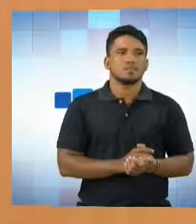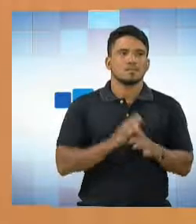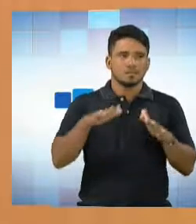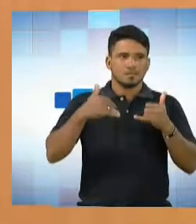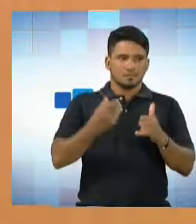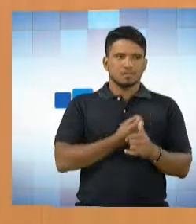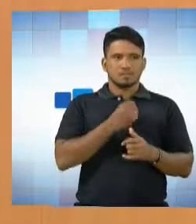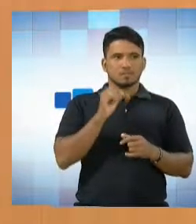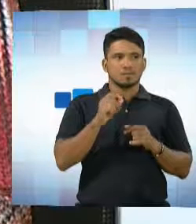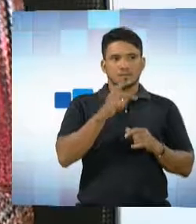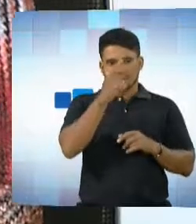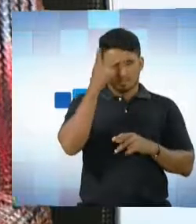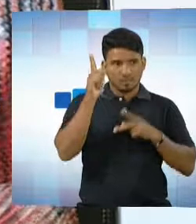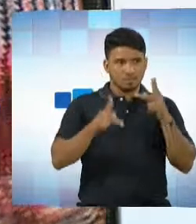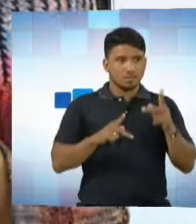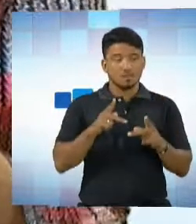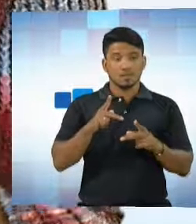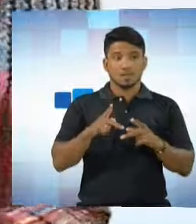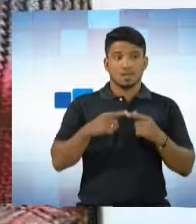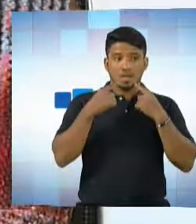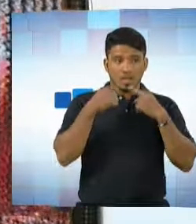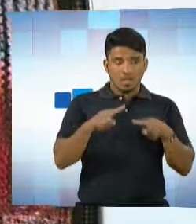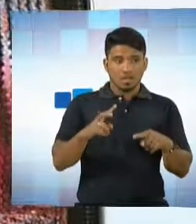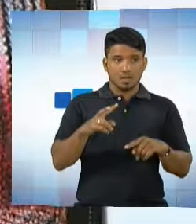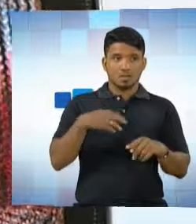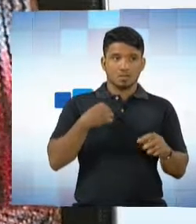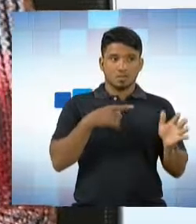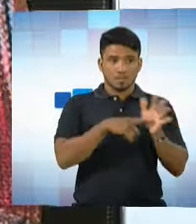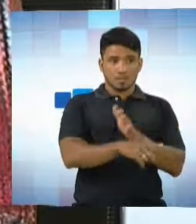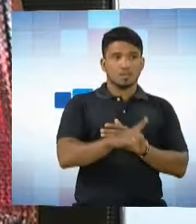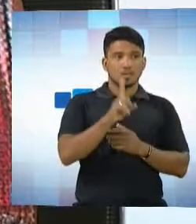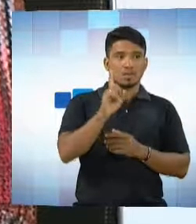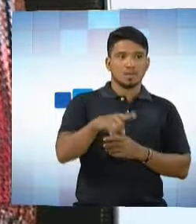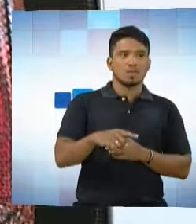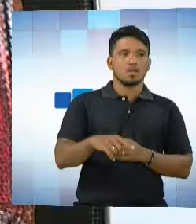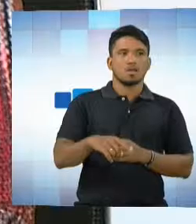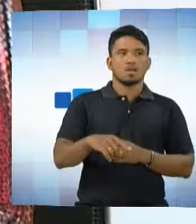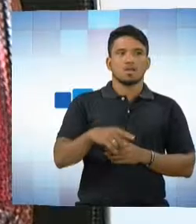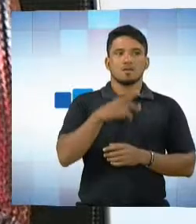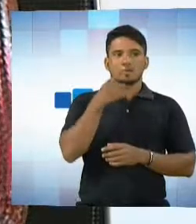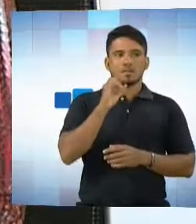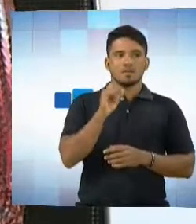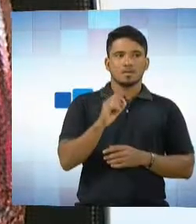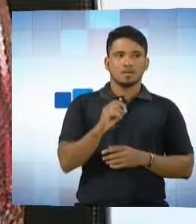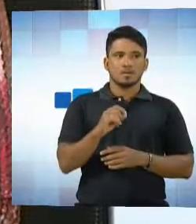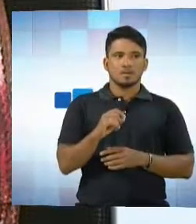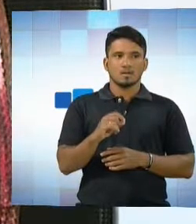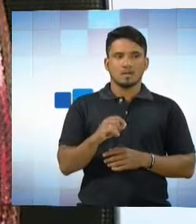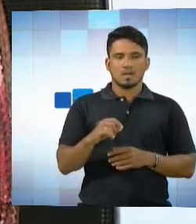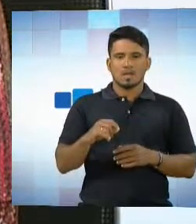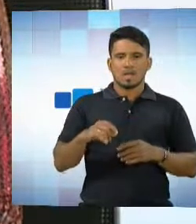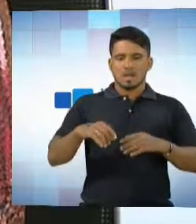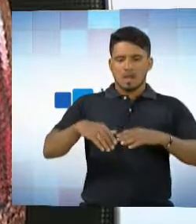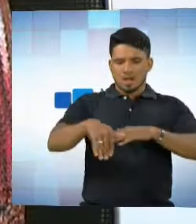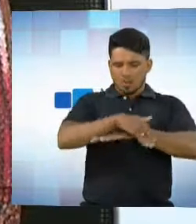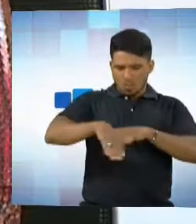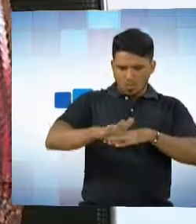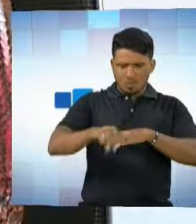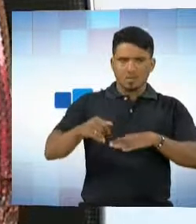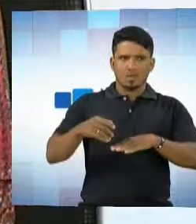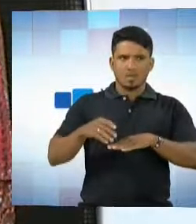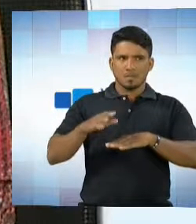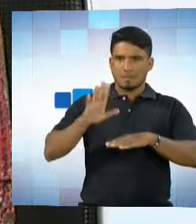Melhoria de vida, o que o Hã? povo mais reivindica nas matérias que eu faço é incrível, é mais a questão mesmo de calçamento.